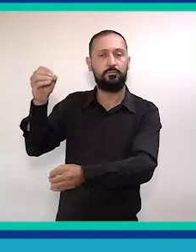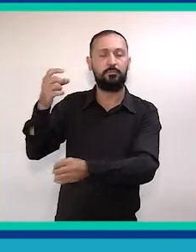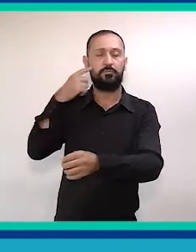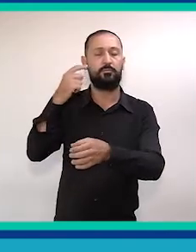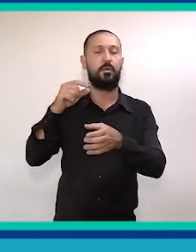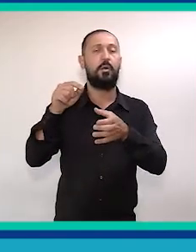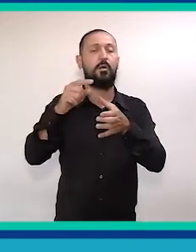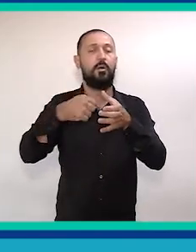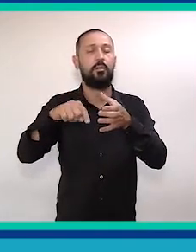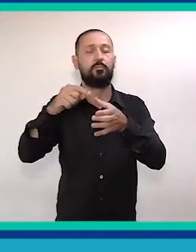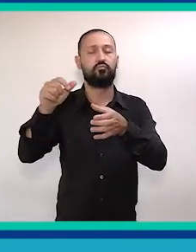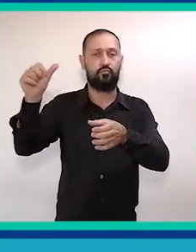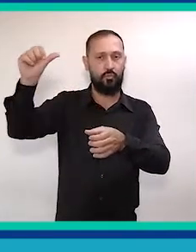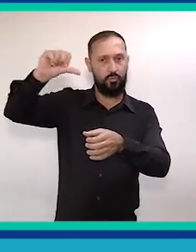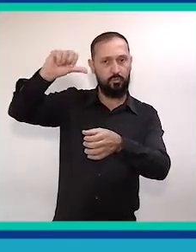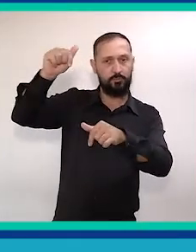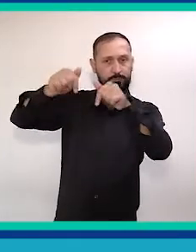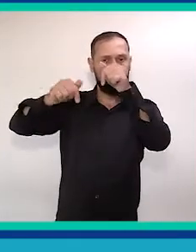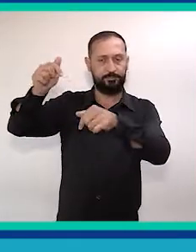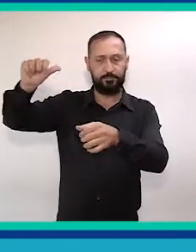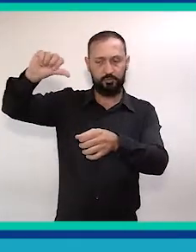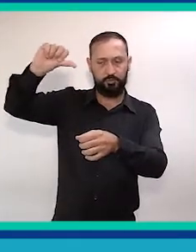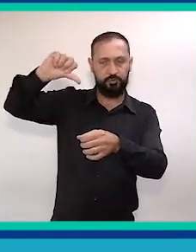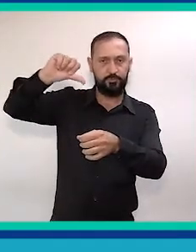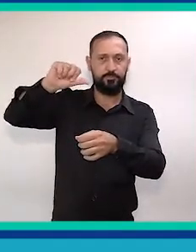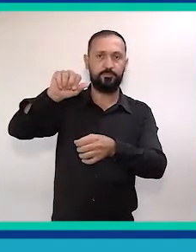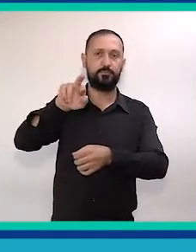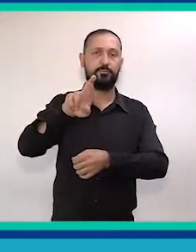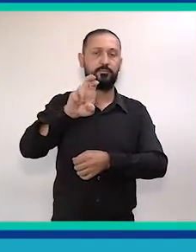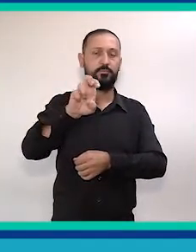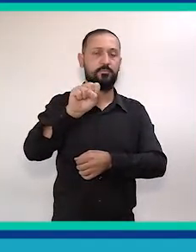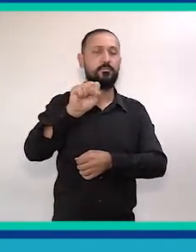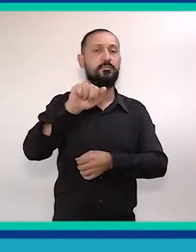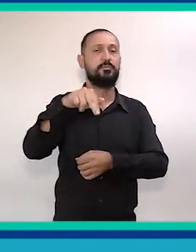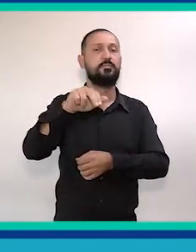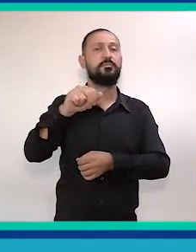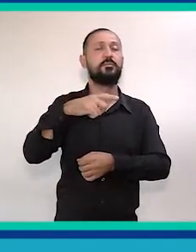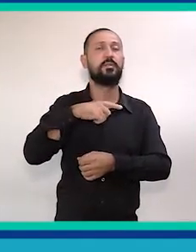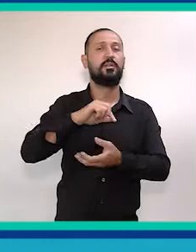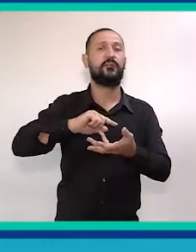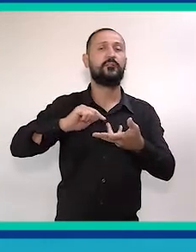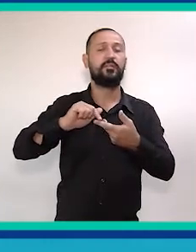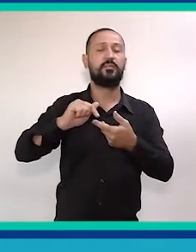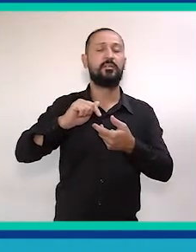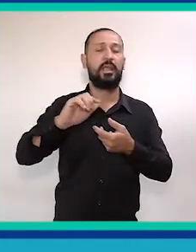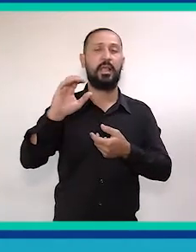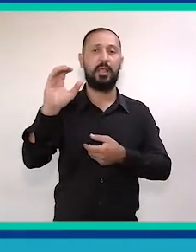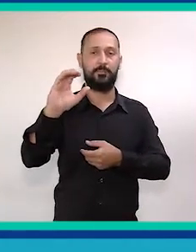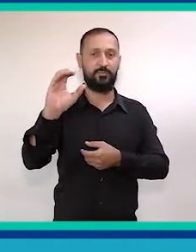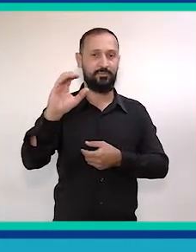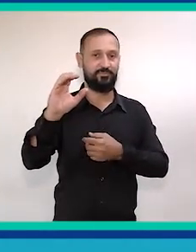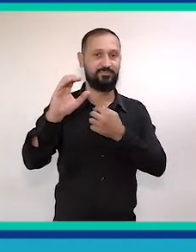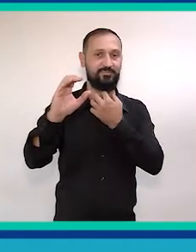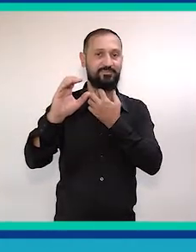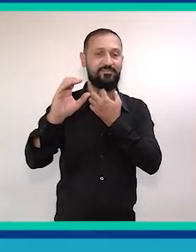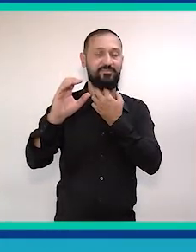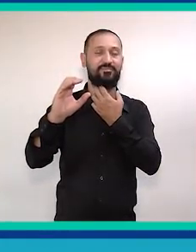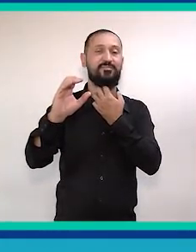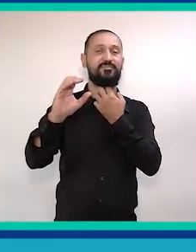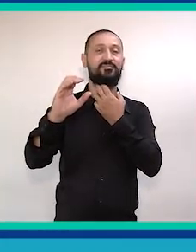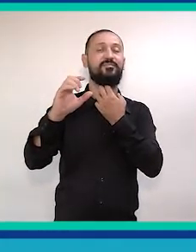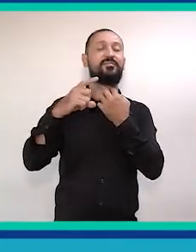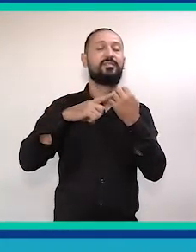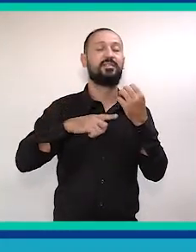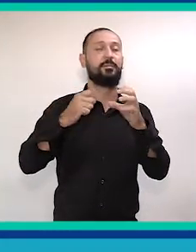e essa coluna ela é recheada de uma resina também, outra resina, só que nesse caso a resina contém bastante carbono.